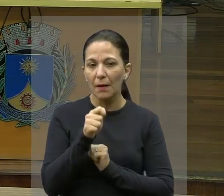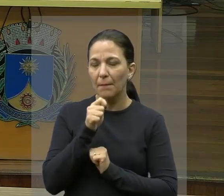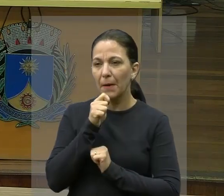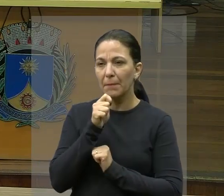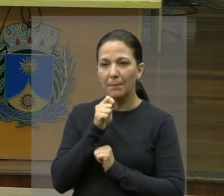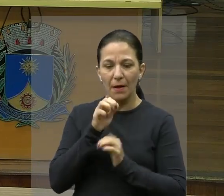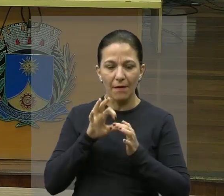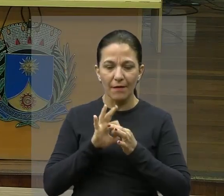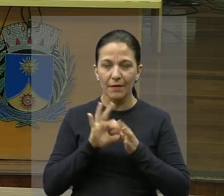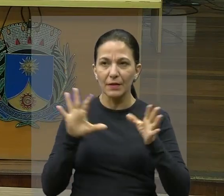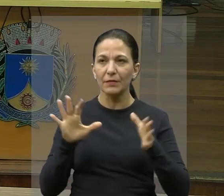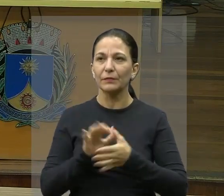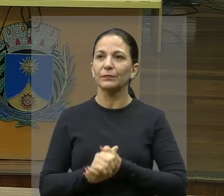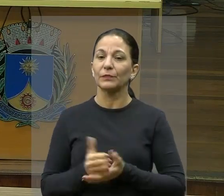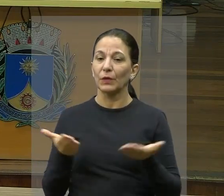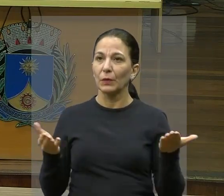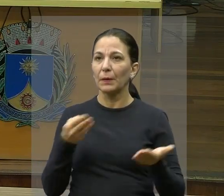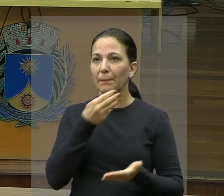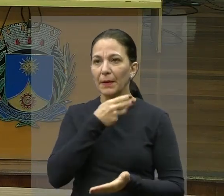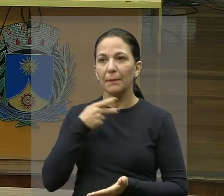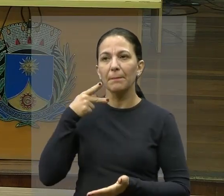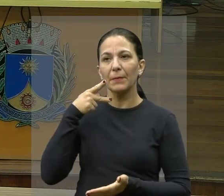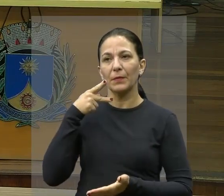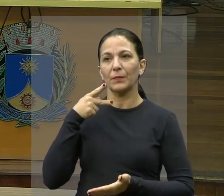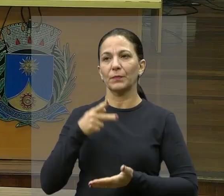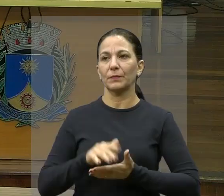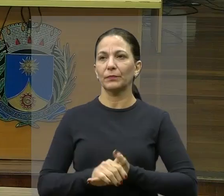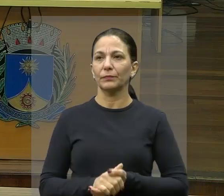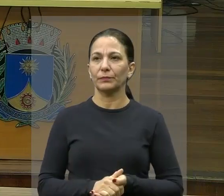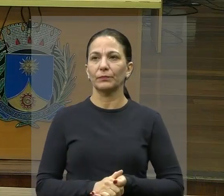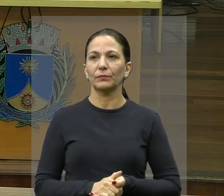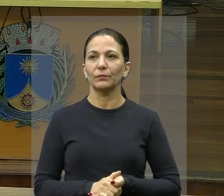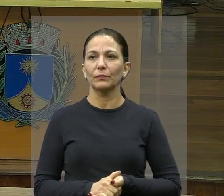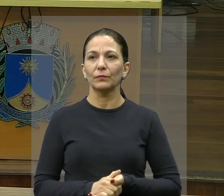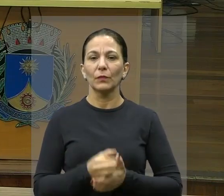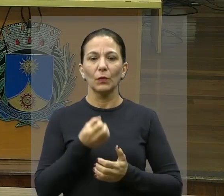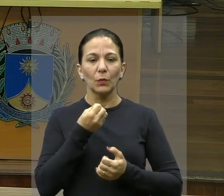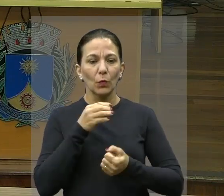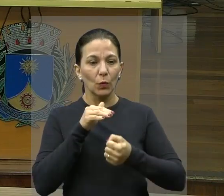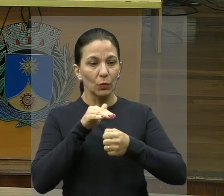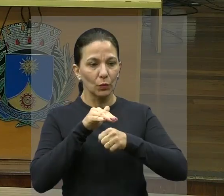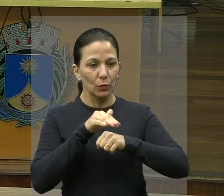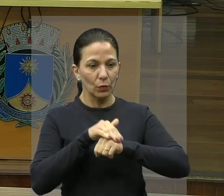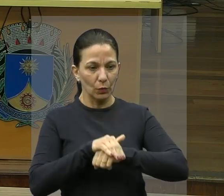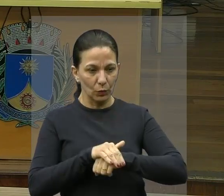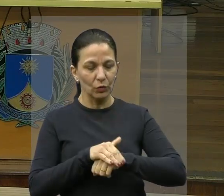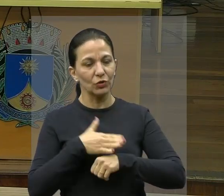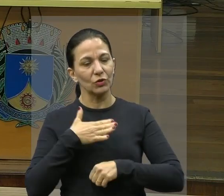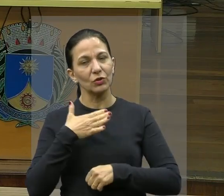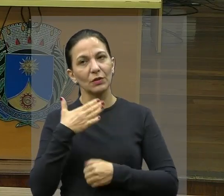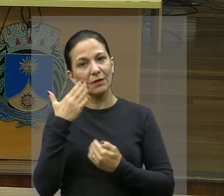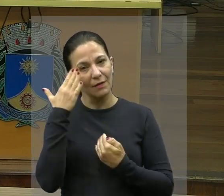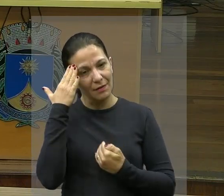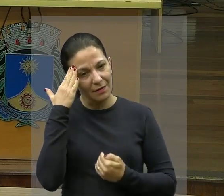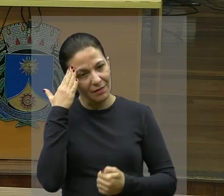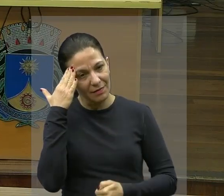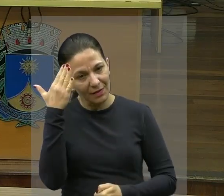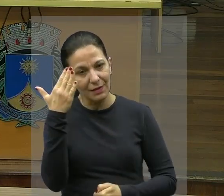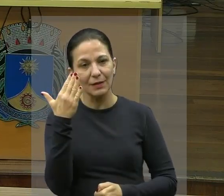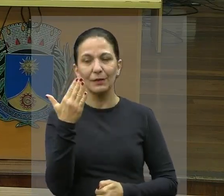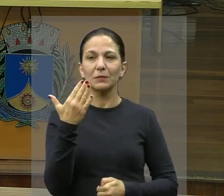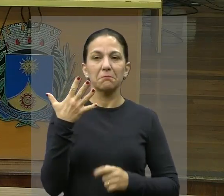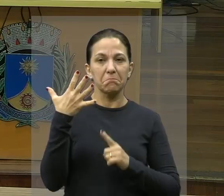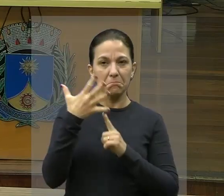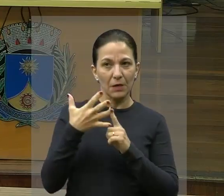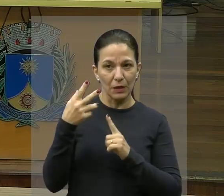tá? A palavra. Bom, boa noite, Edilson. Obrigada pela sua participação, acho